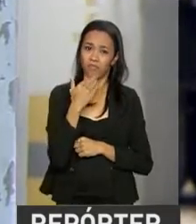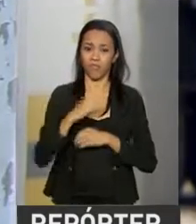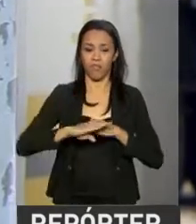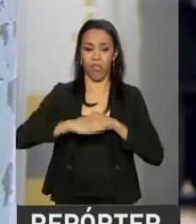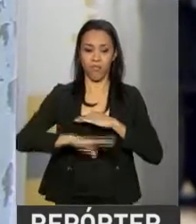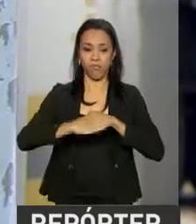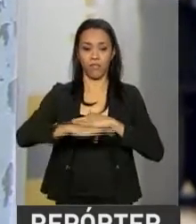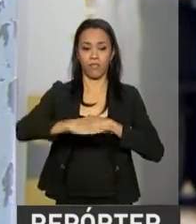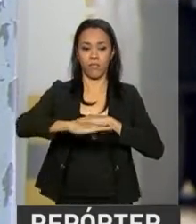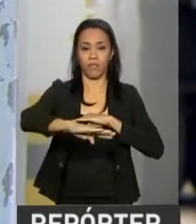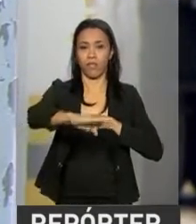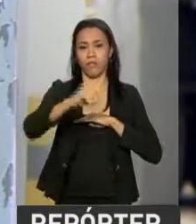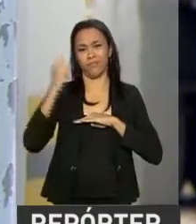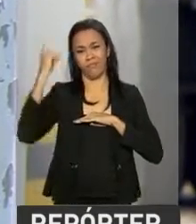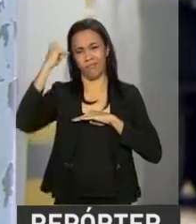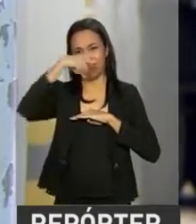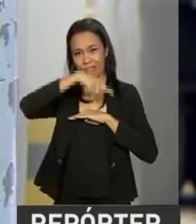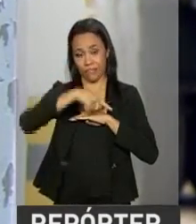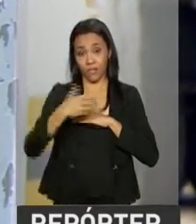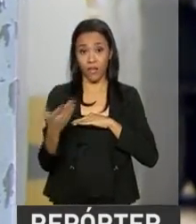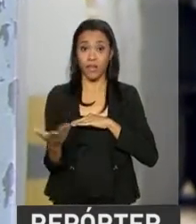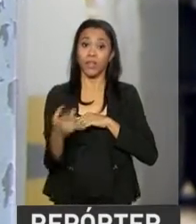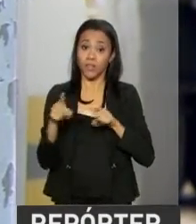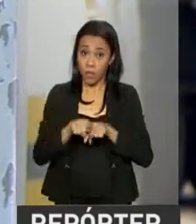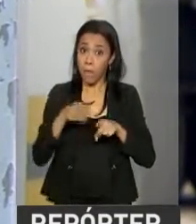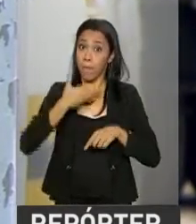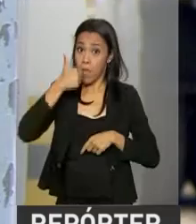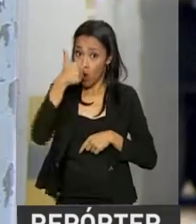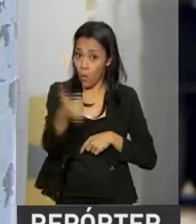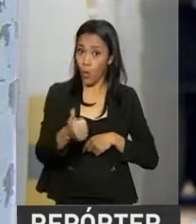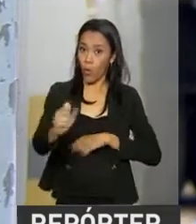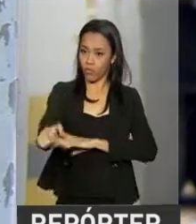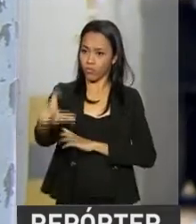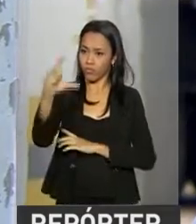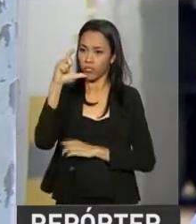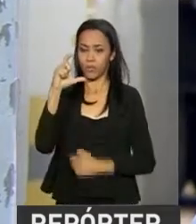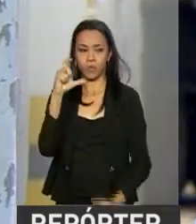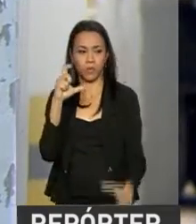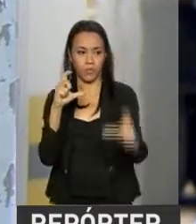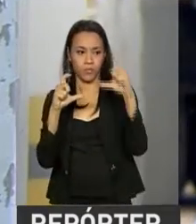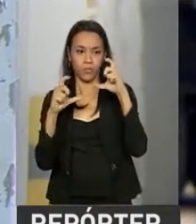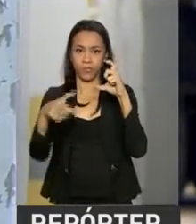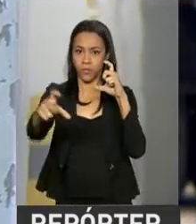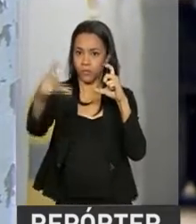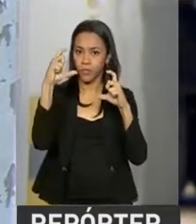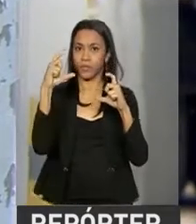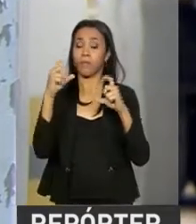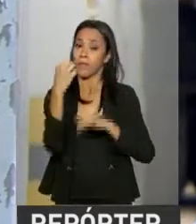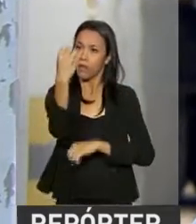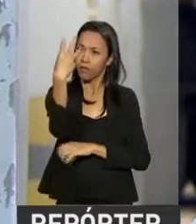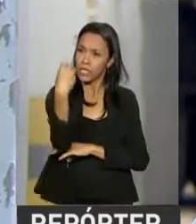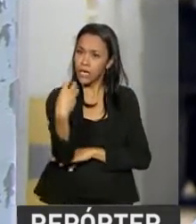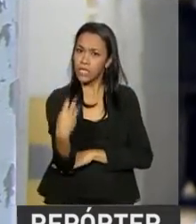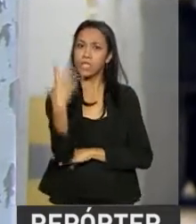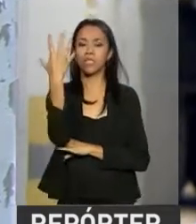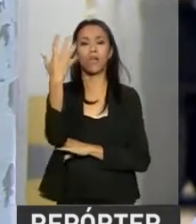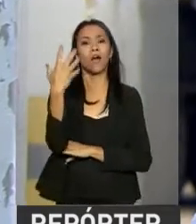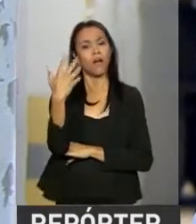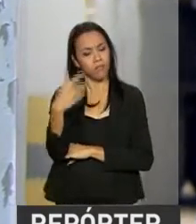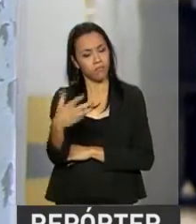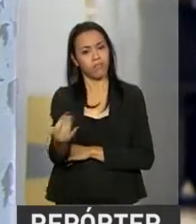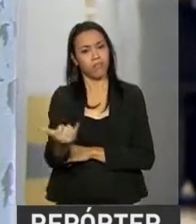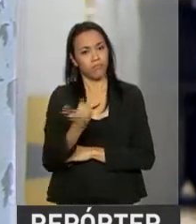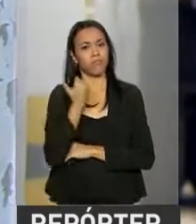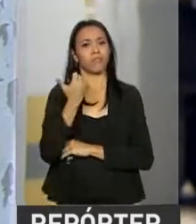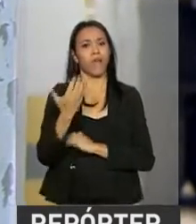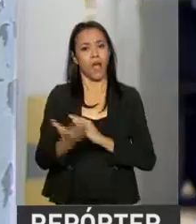agora além de sair é a sinalização melhorou e as rodovias vias também nota mais trabalhar melhorou no entanto nas partes realização